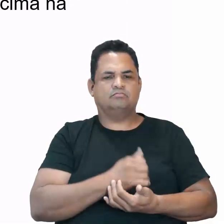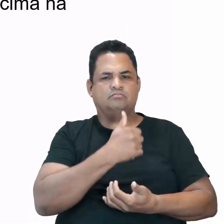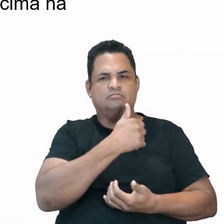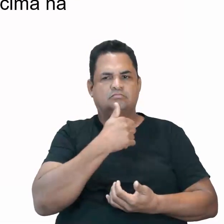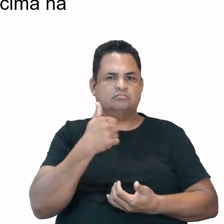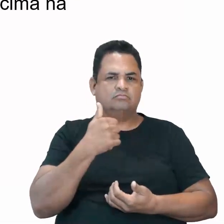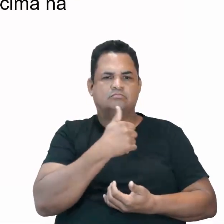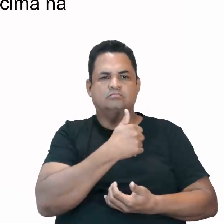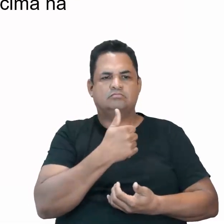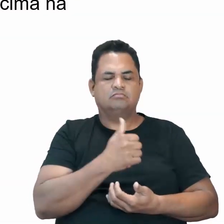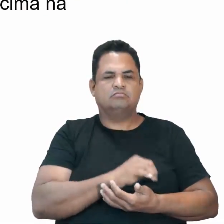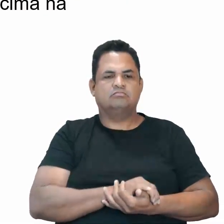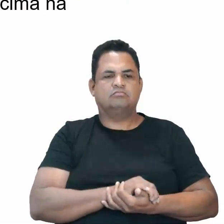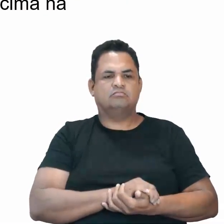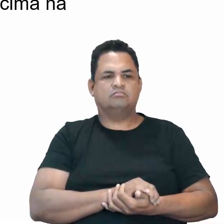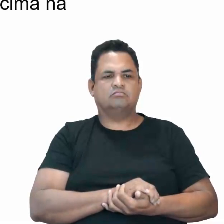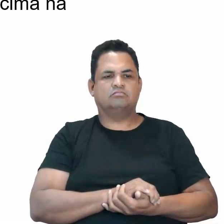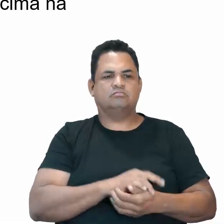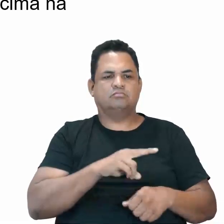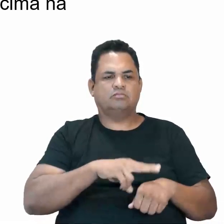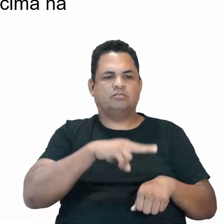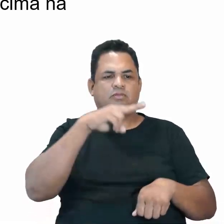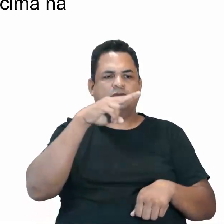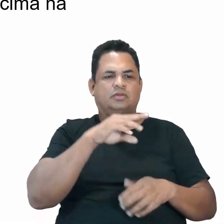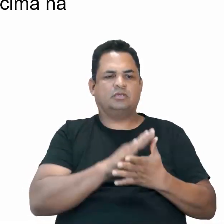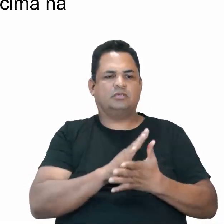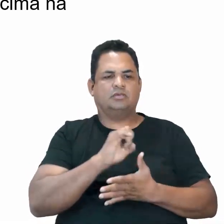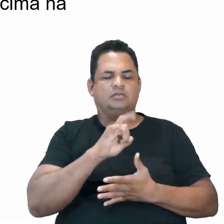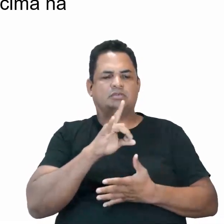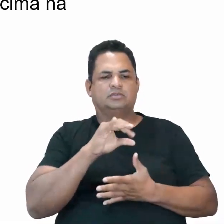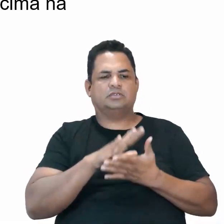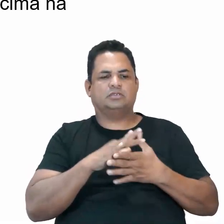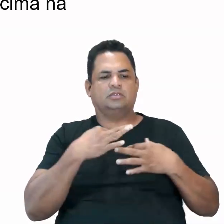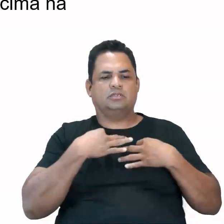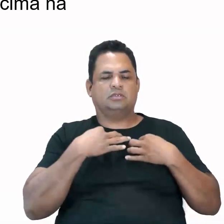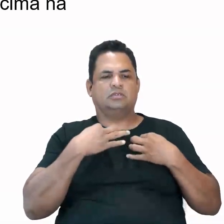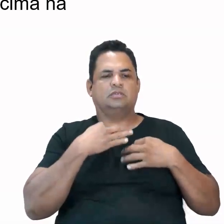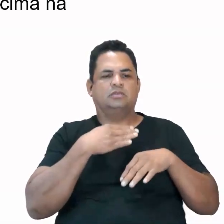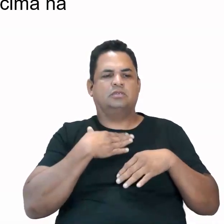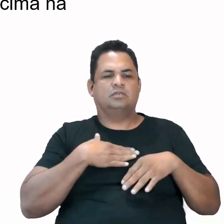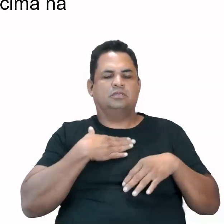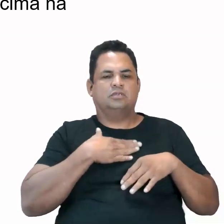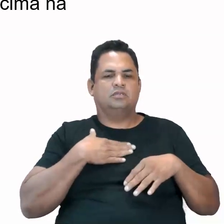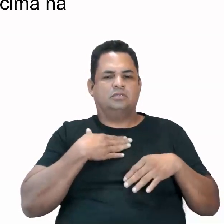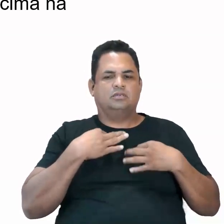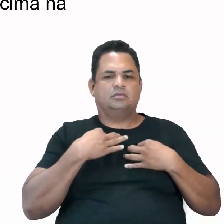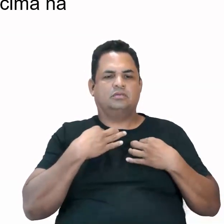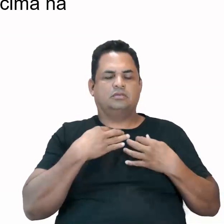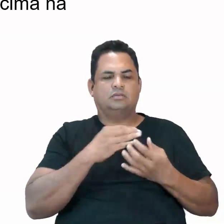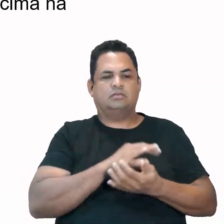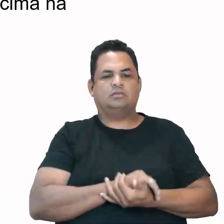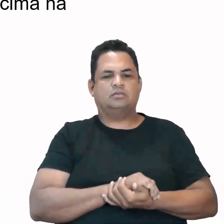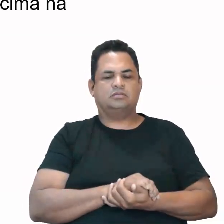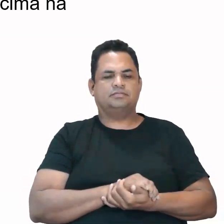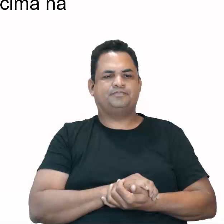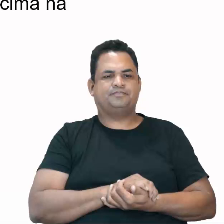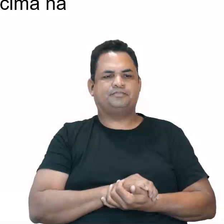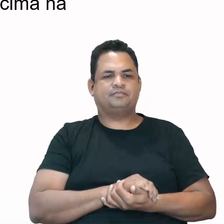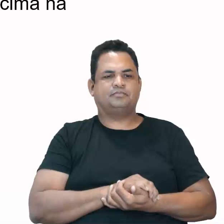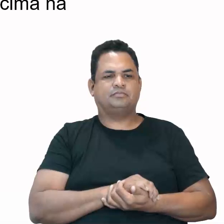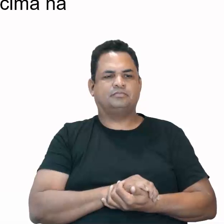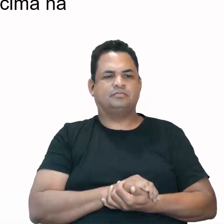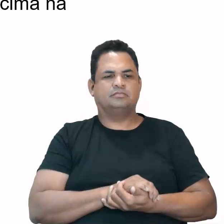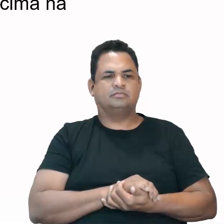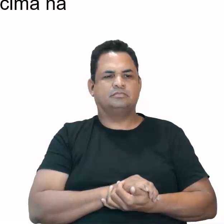tá aí. Achamos. Vidro e seda, ó. Então vamos aqui, deixa Olha aí, eu, a seda está embaixo aí. deixa eu apagar né? aqui, isso. O vidro,